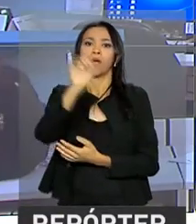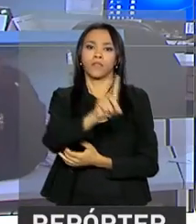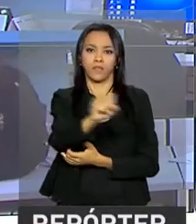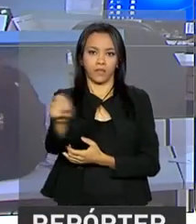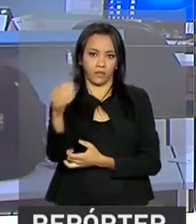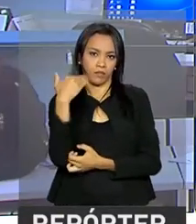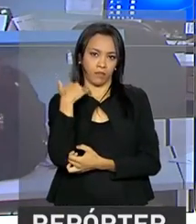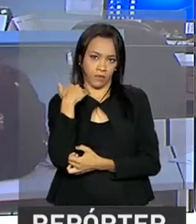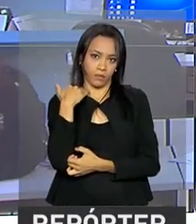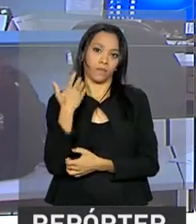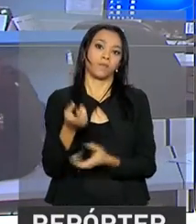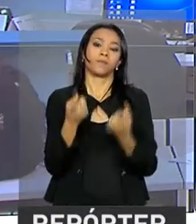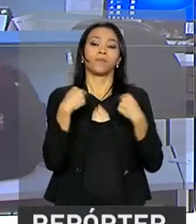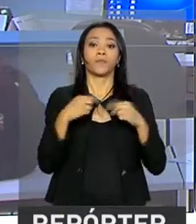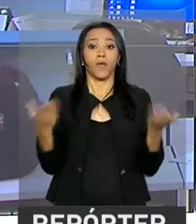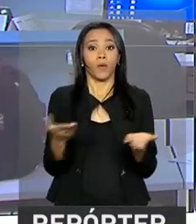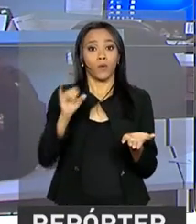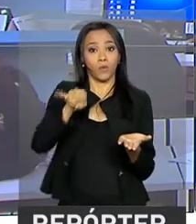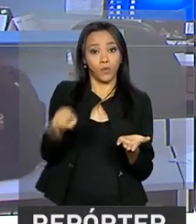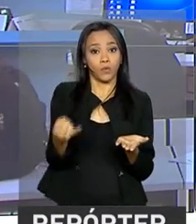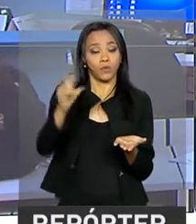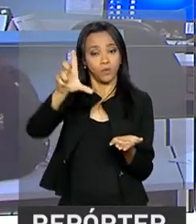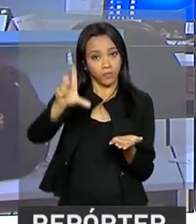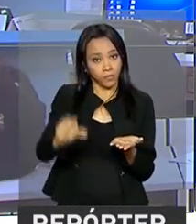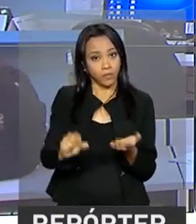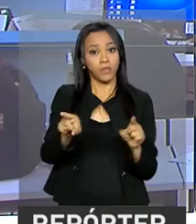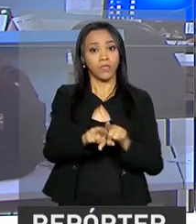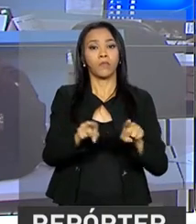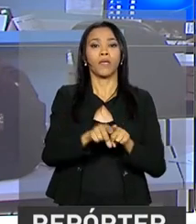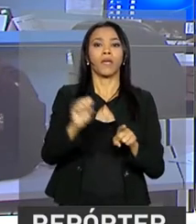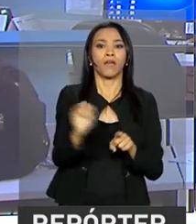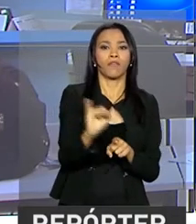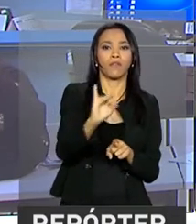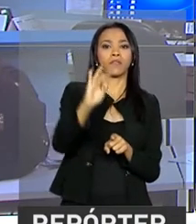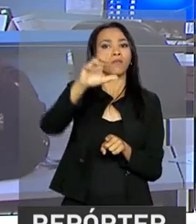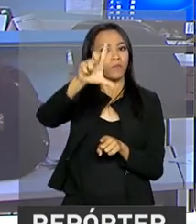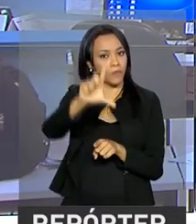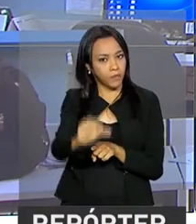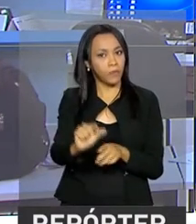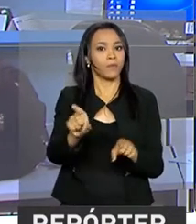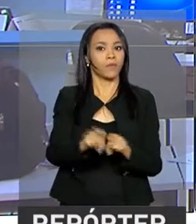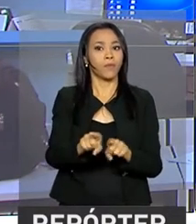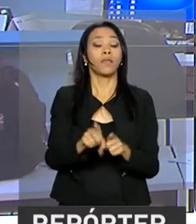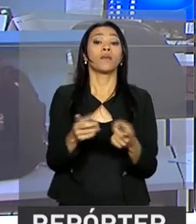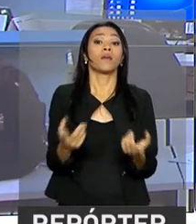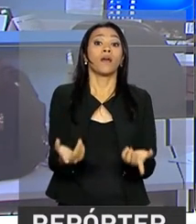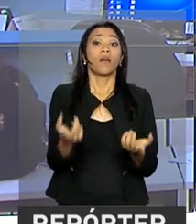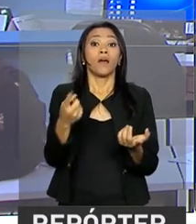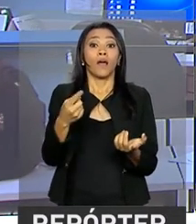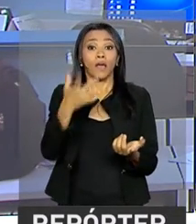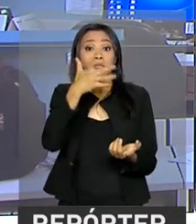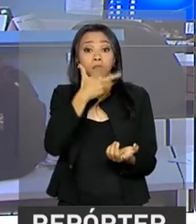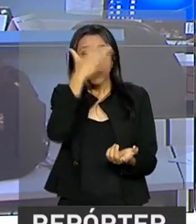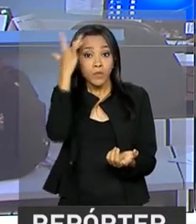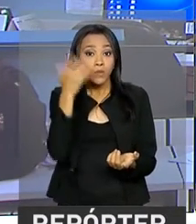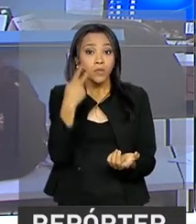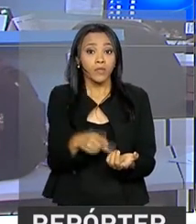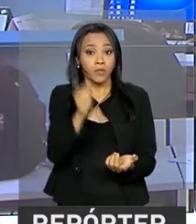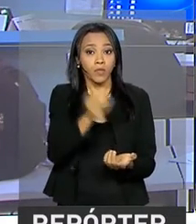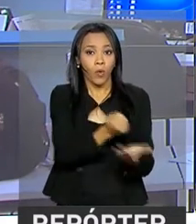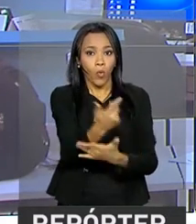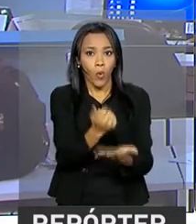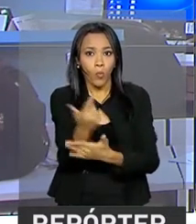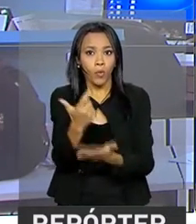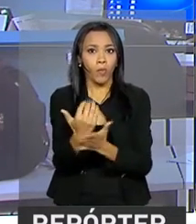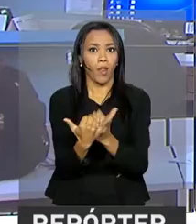com ao juros em queda e também com a inflação caindo o consumo do brasileiro pode voltar a crescer é o